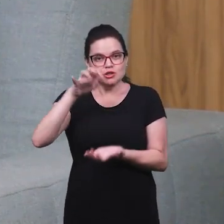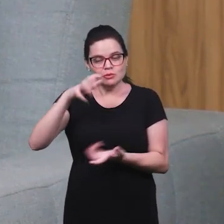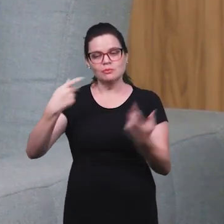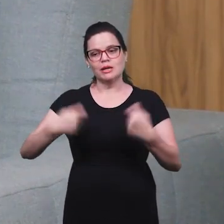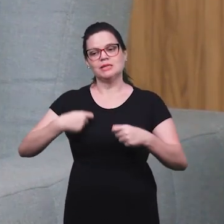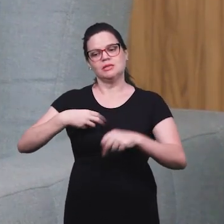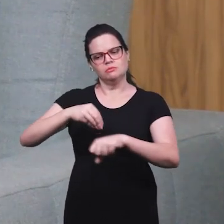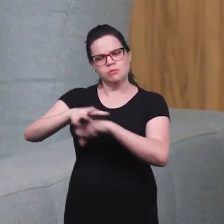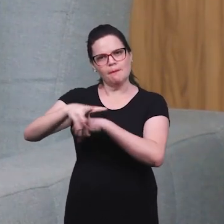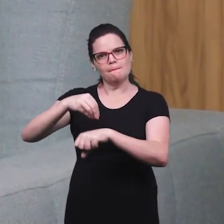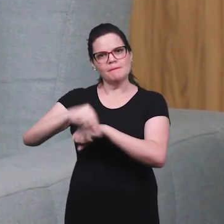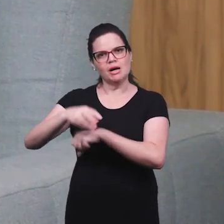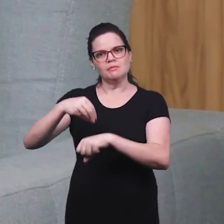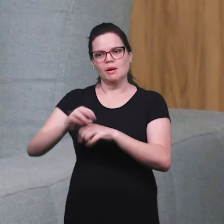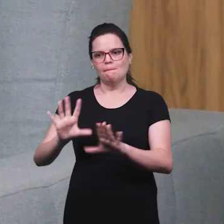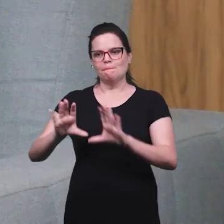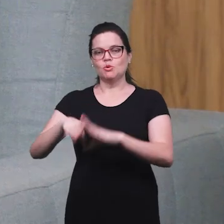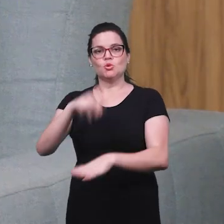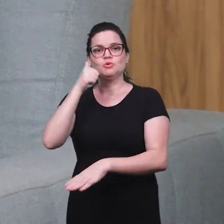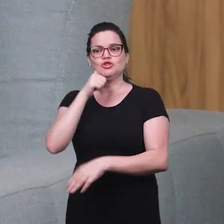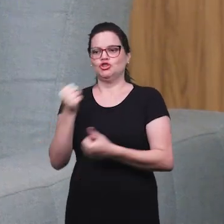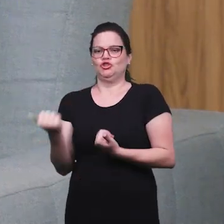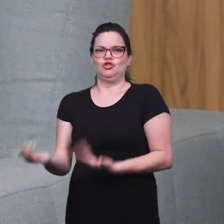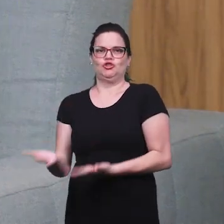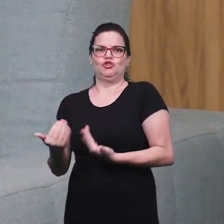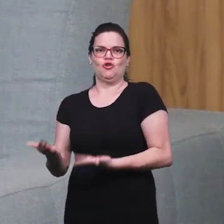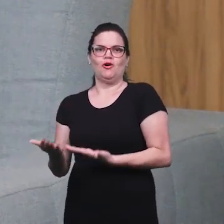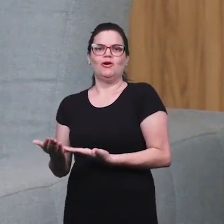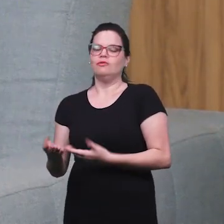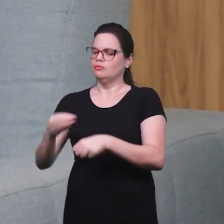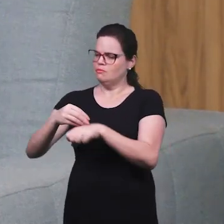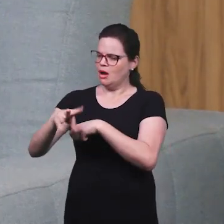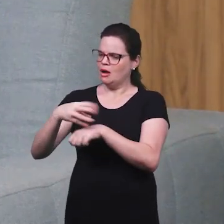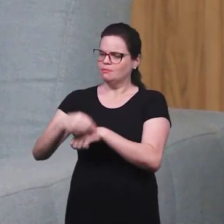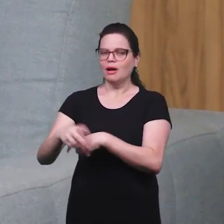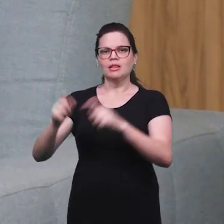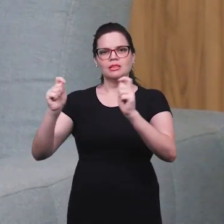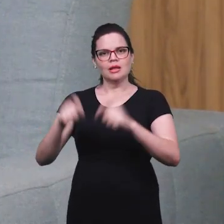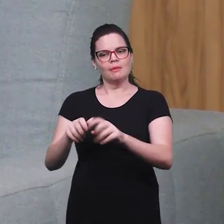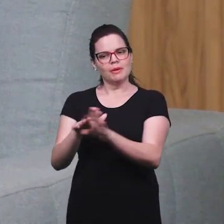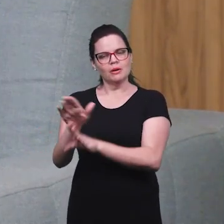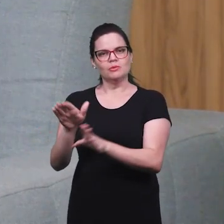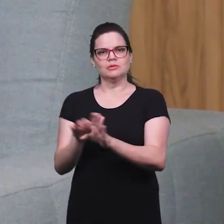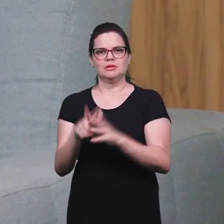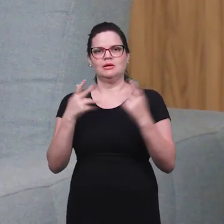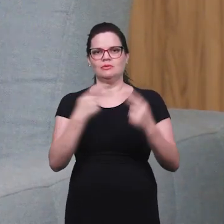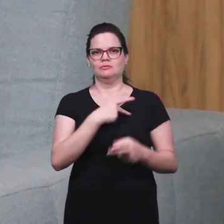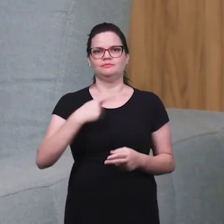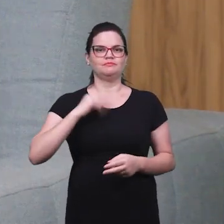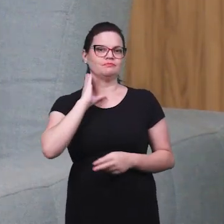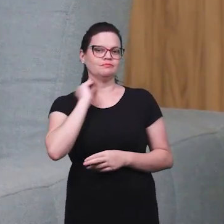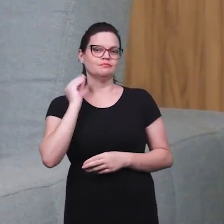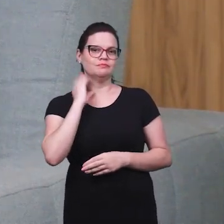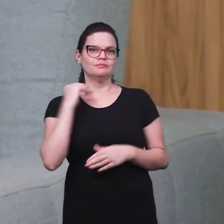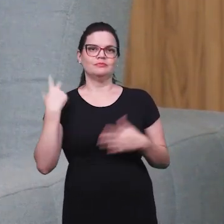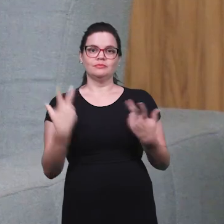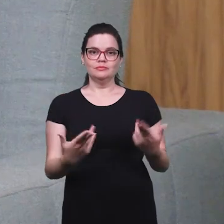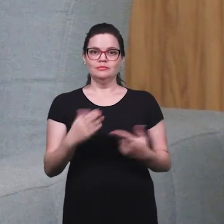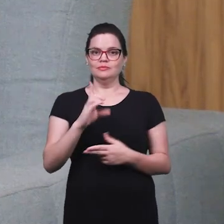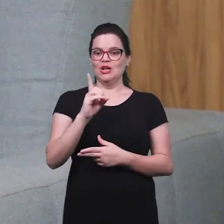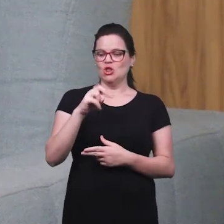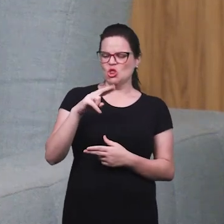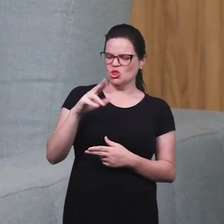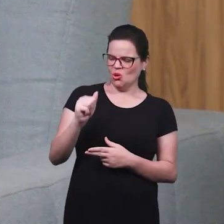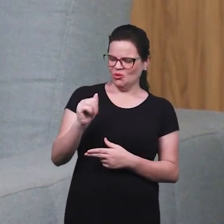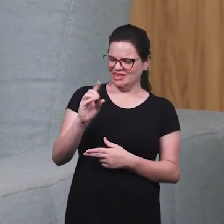mulheres idosas, que servem de exemplo para as mais novas. E como o pastor Bísio colocou aqui, né? As donas de